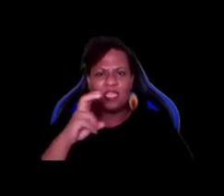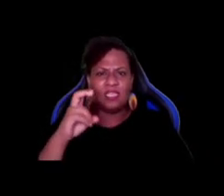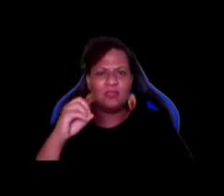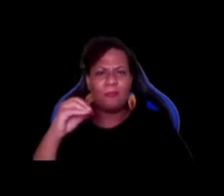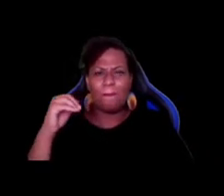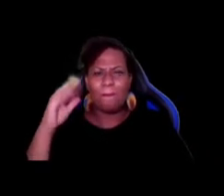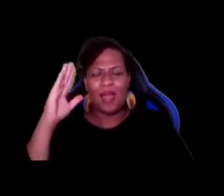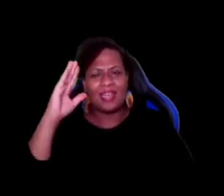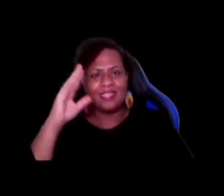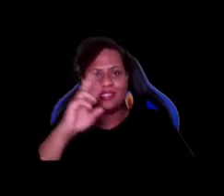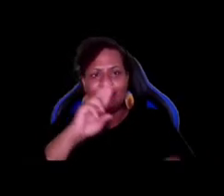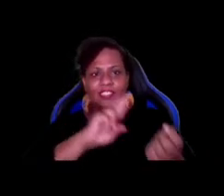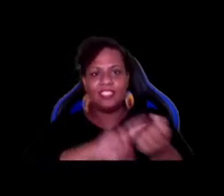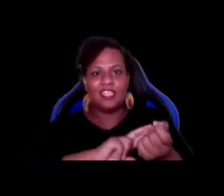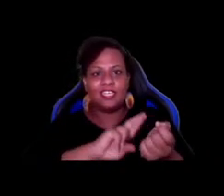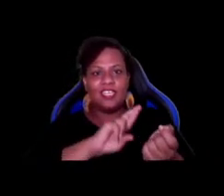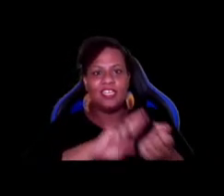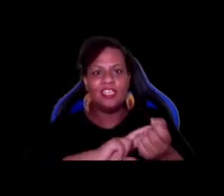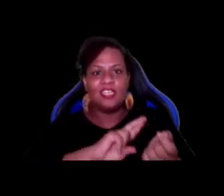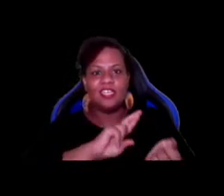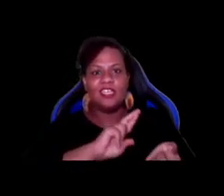ritmos, né,